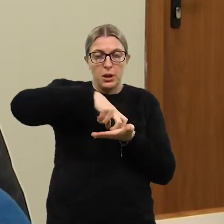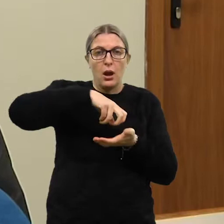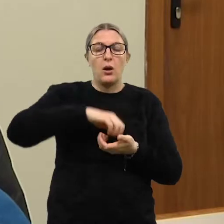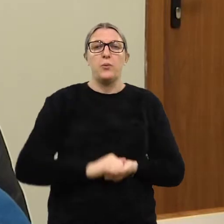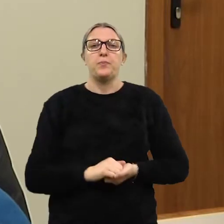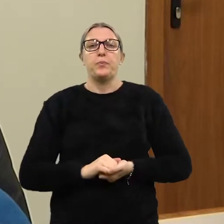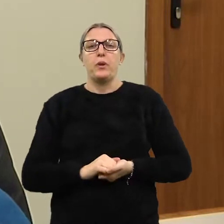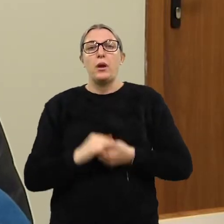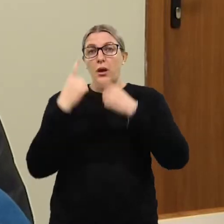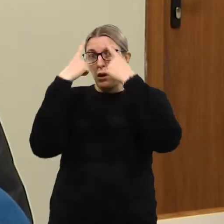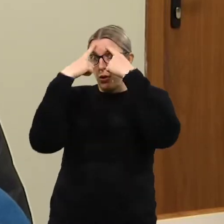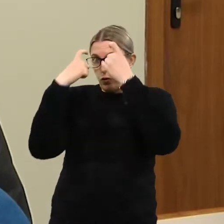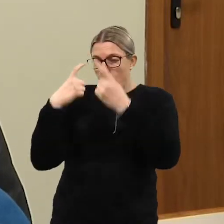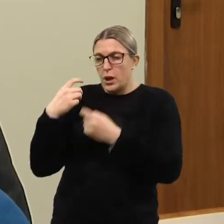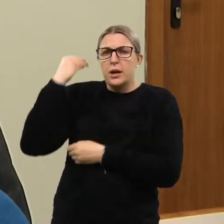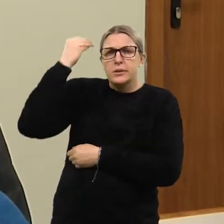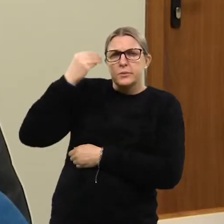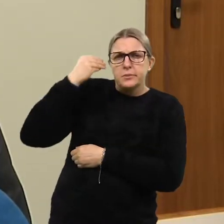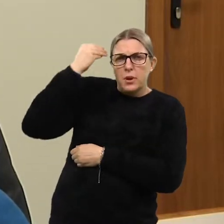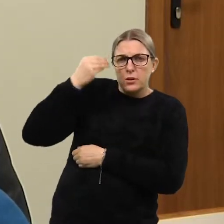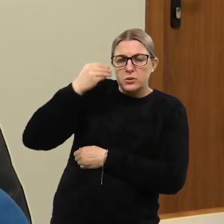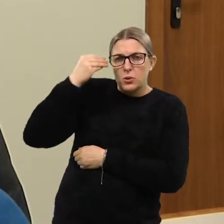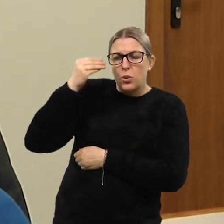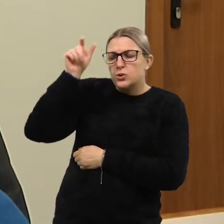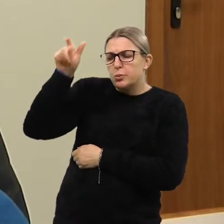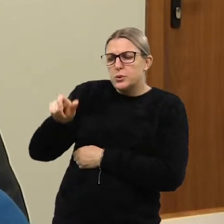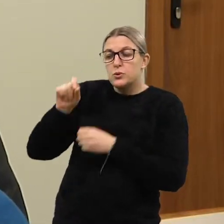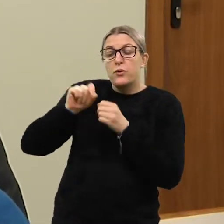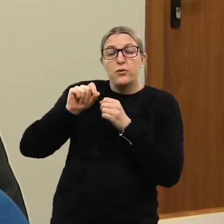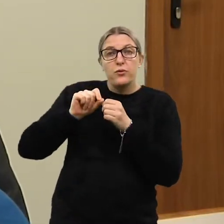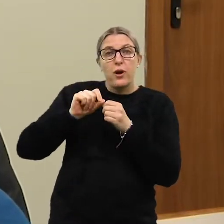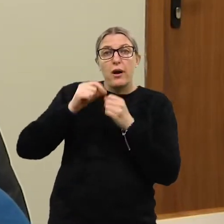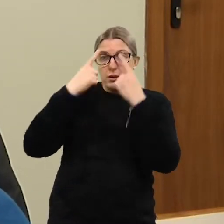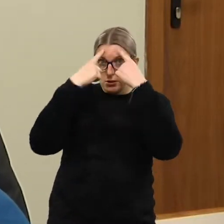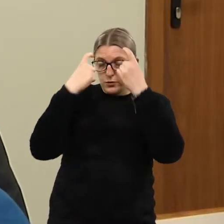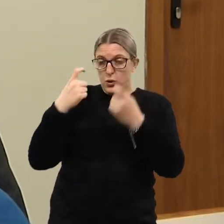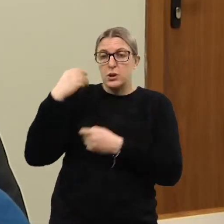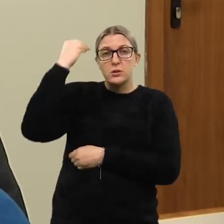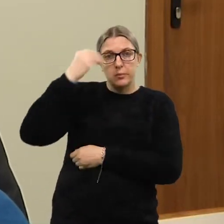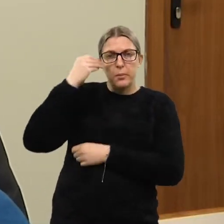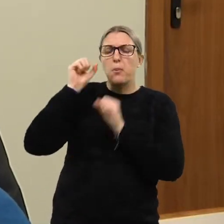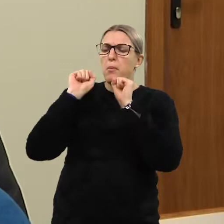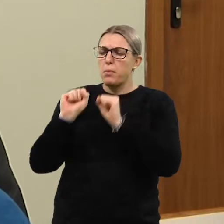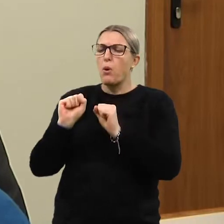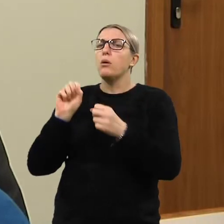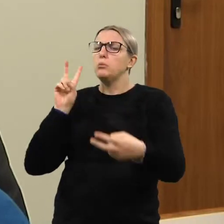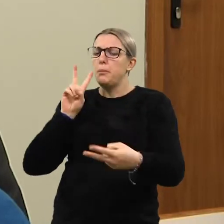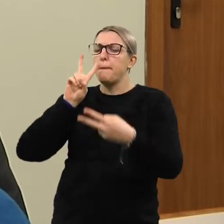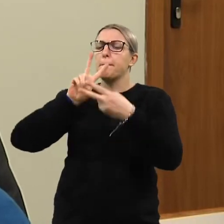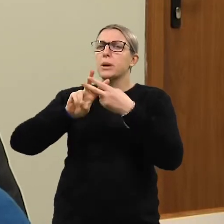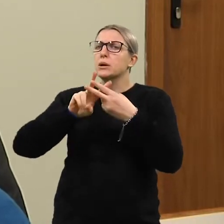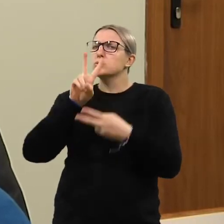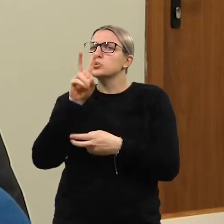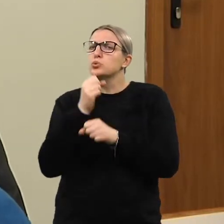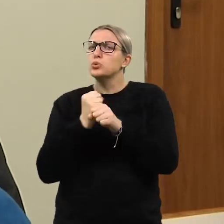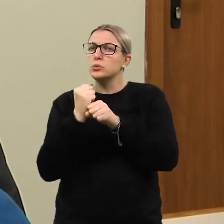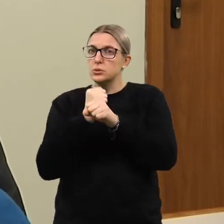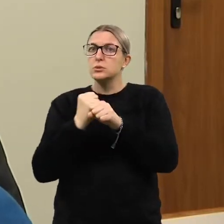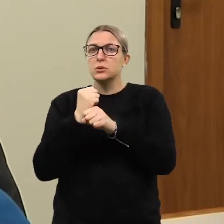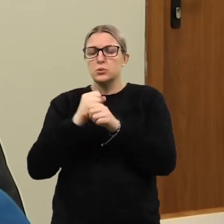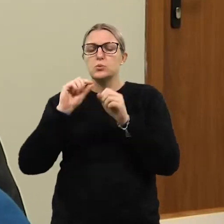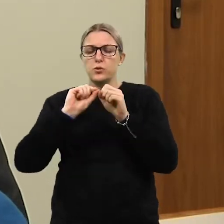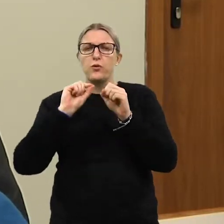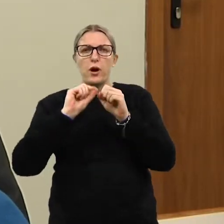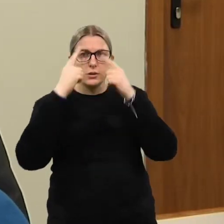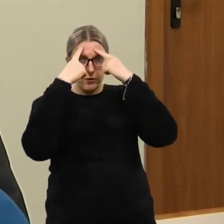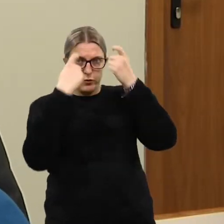violência psicológica. A violência psicológica, o praticante da violência psicológica, ele pode ser preso por até 2 anos